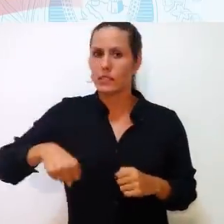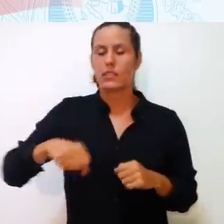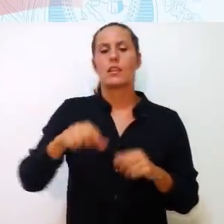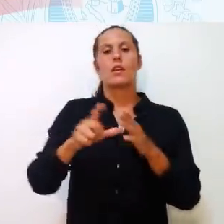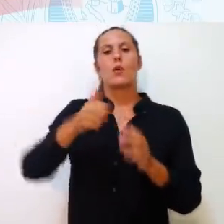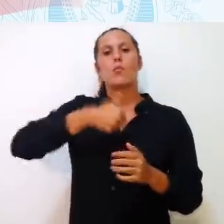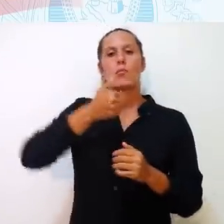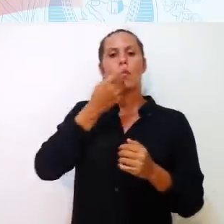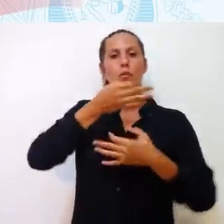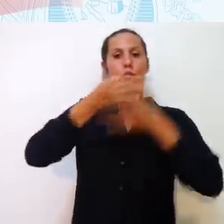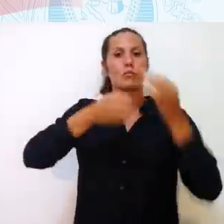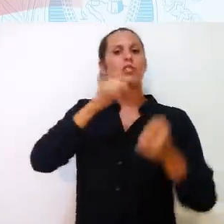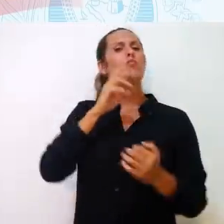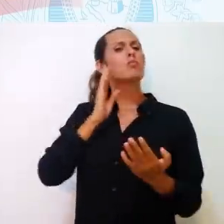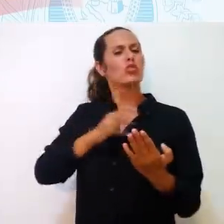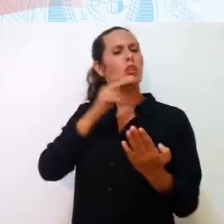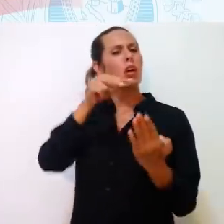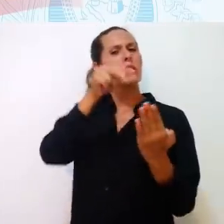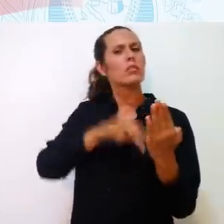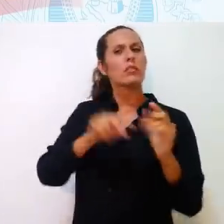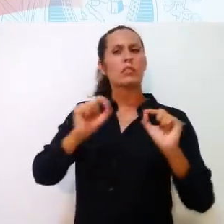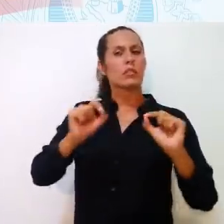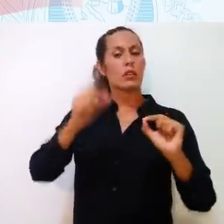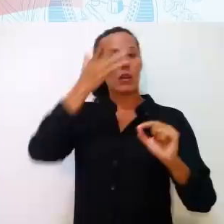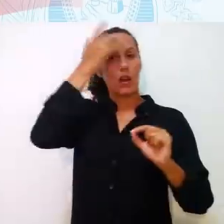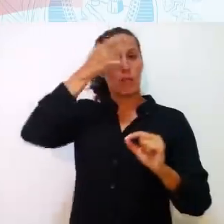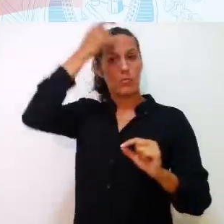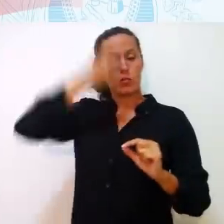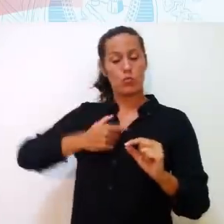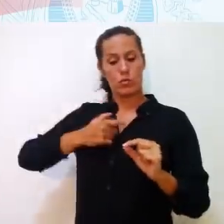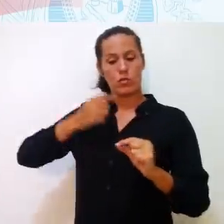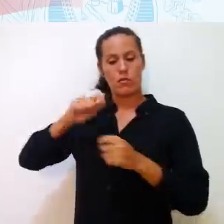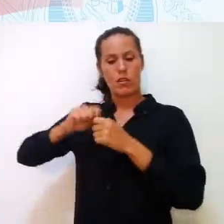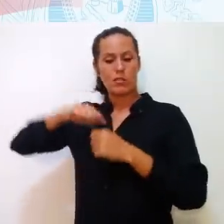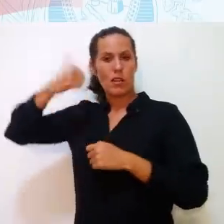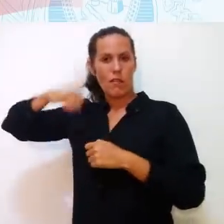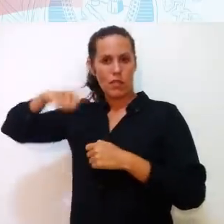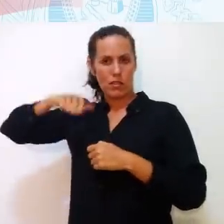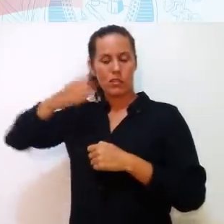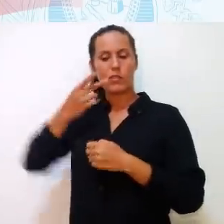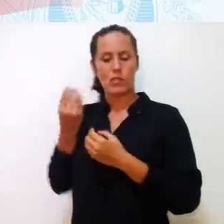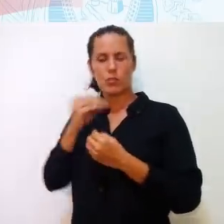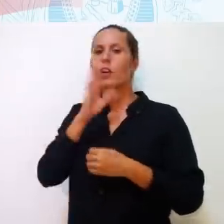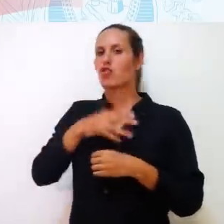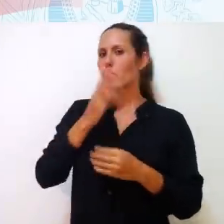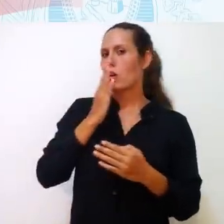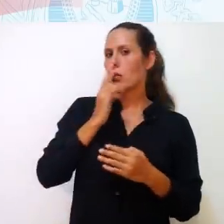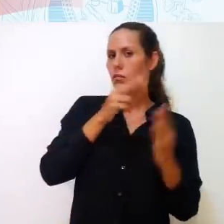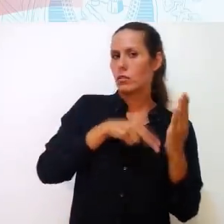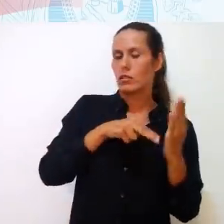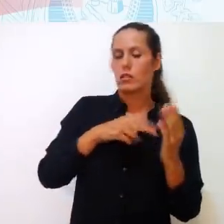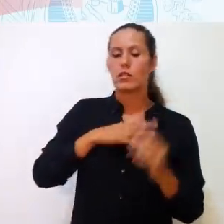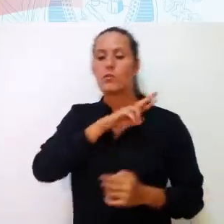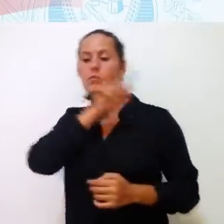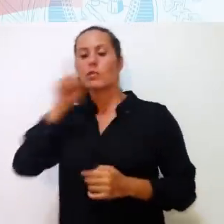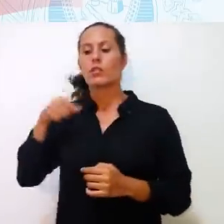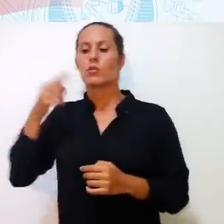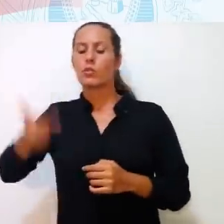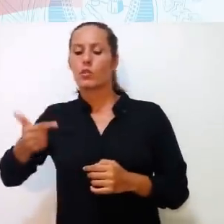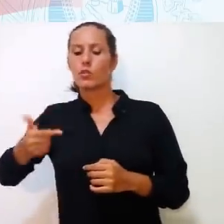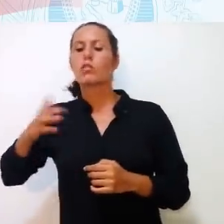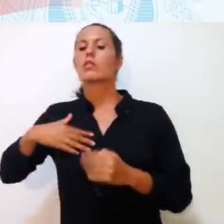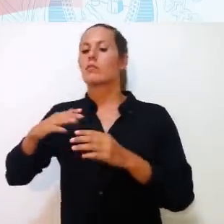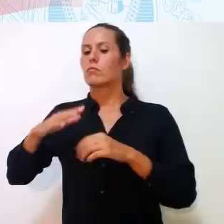Severina? Sim, isso é afirmado no primeiro texto, o já li, em que a pessoa que faz a avaliação coloca essa